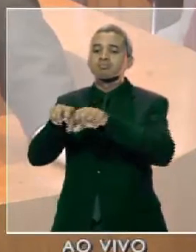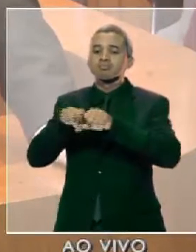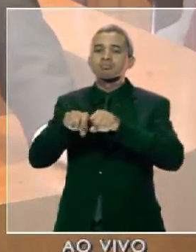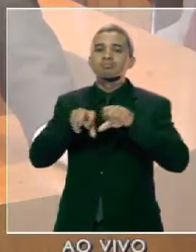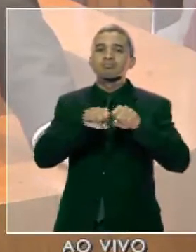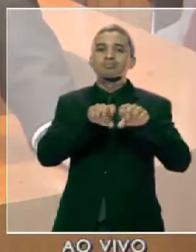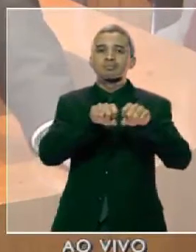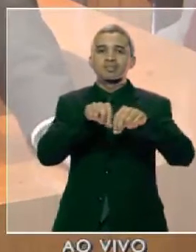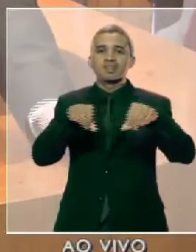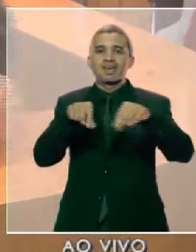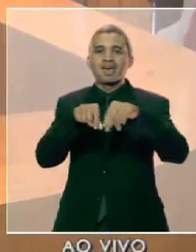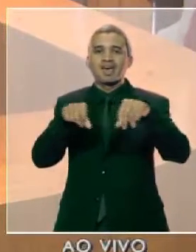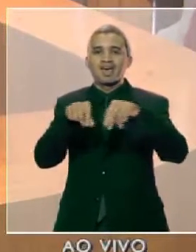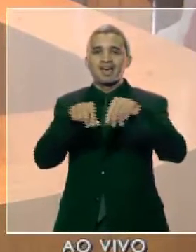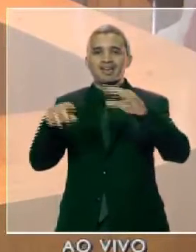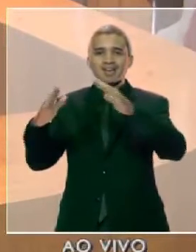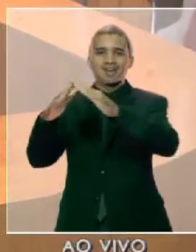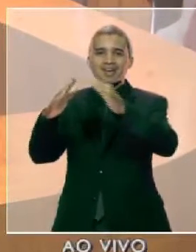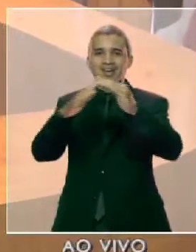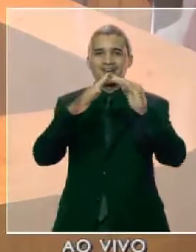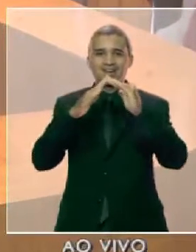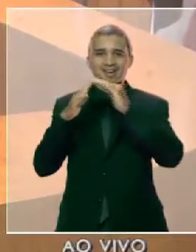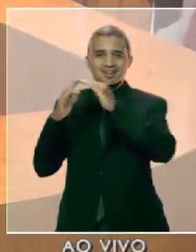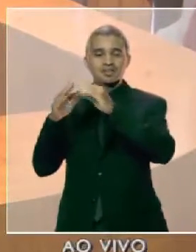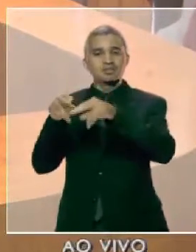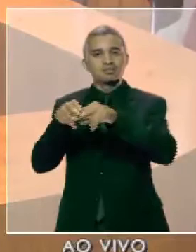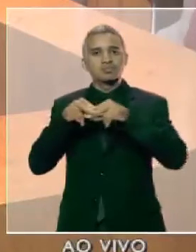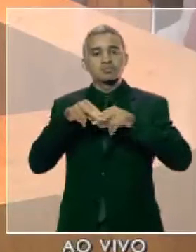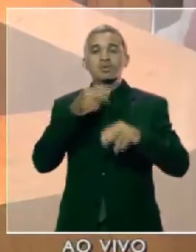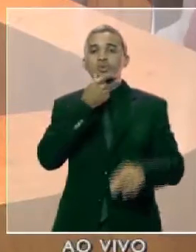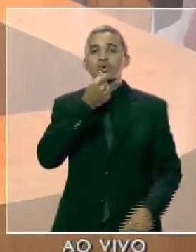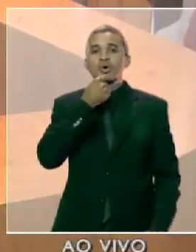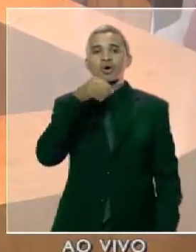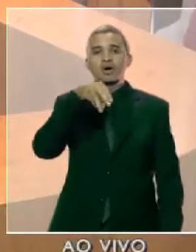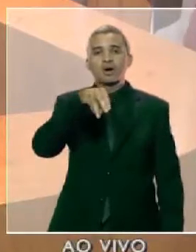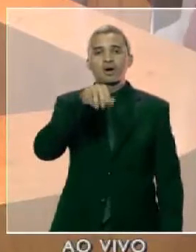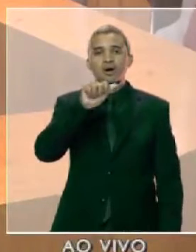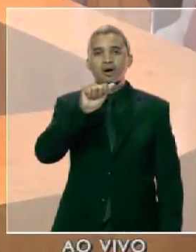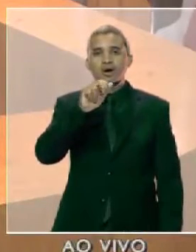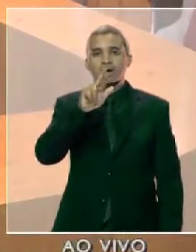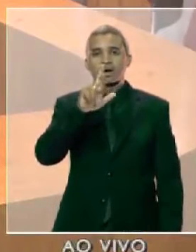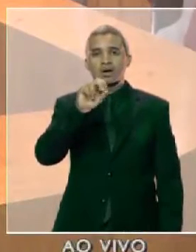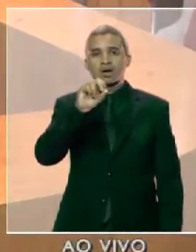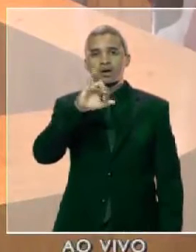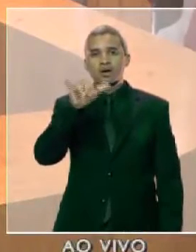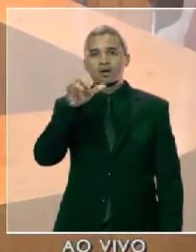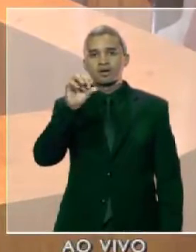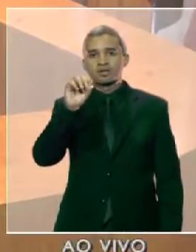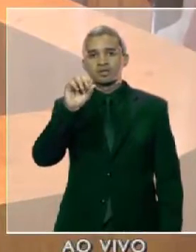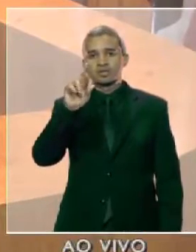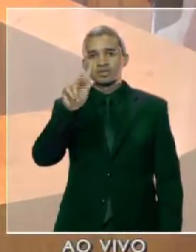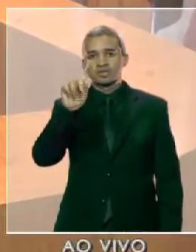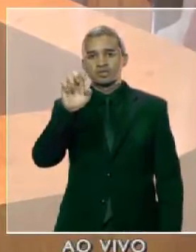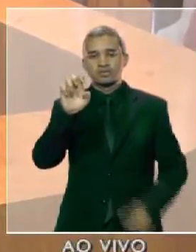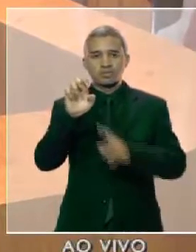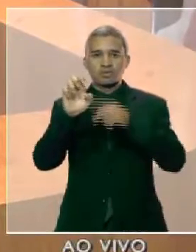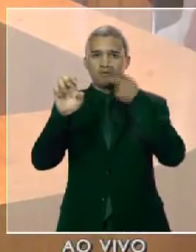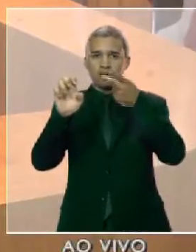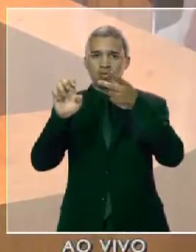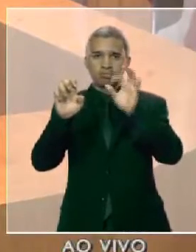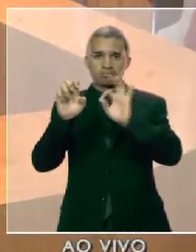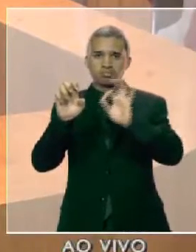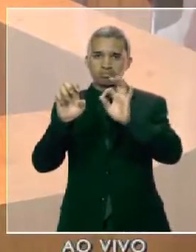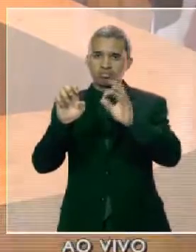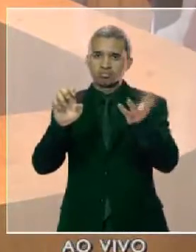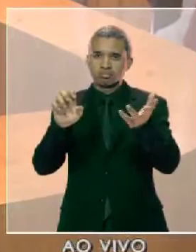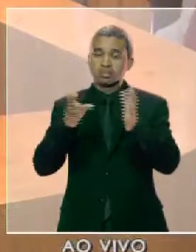falou. Então, tenho certeza que não foi uma questão de cessear a palavra um desrespeito com a prefeita. Foi o que foi